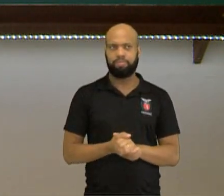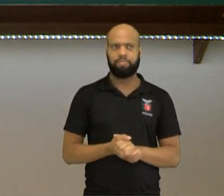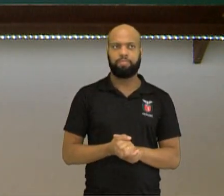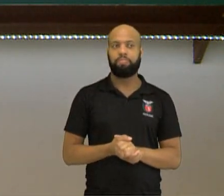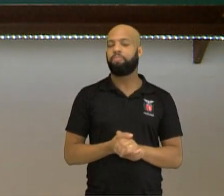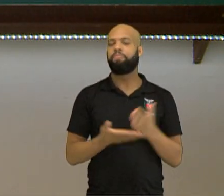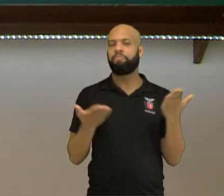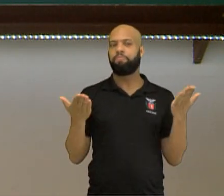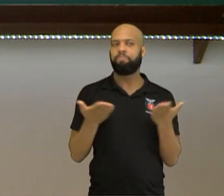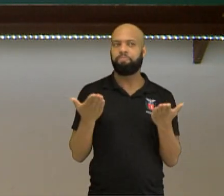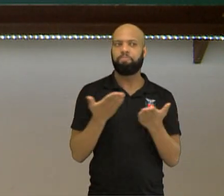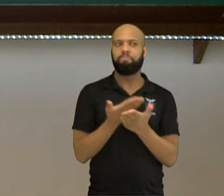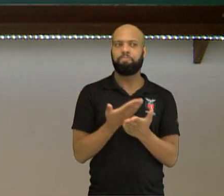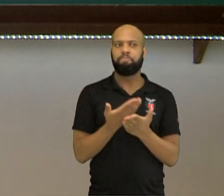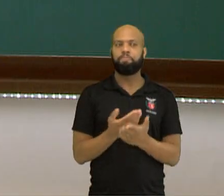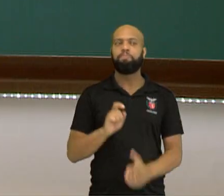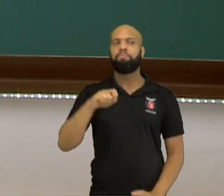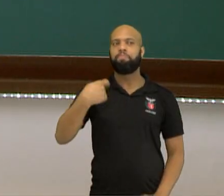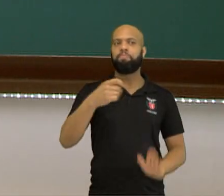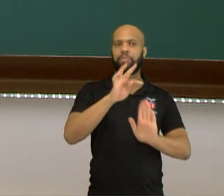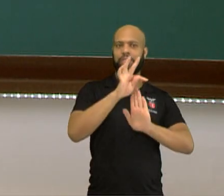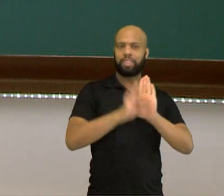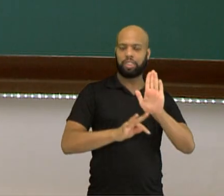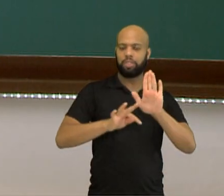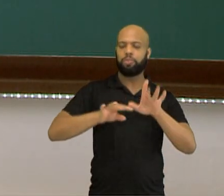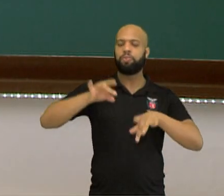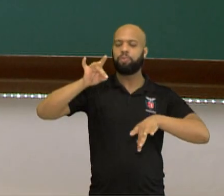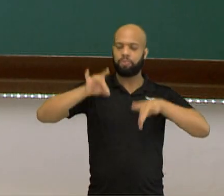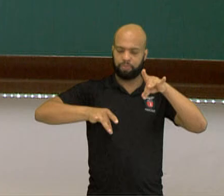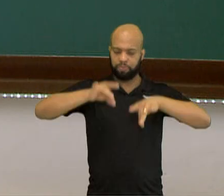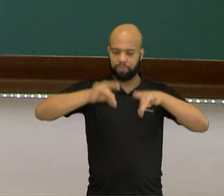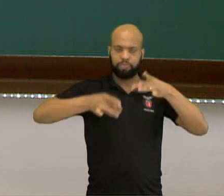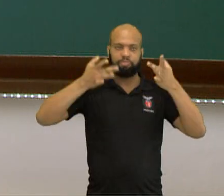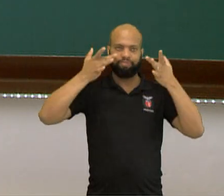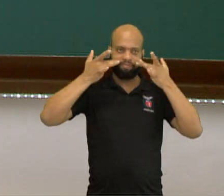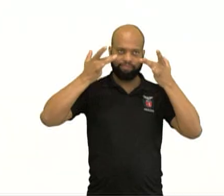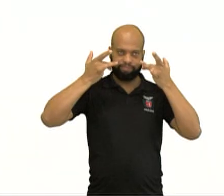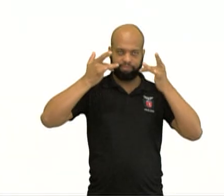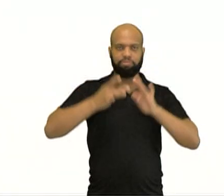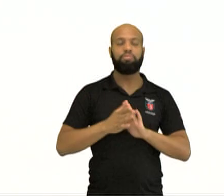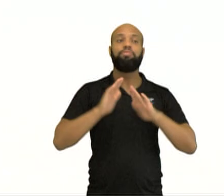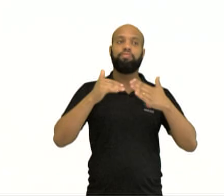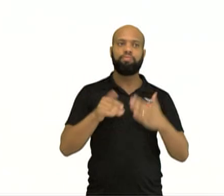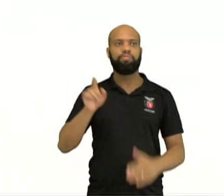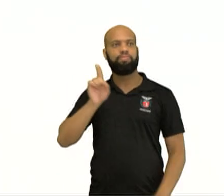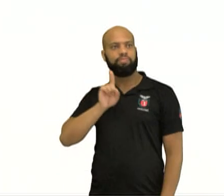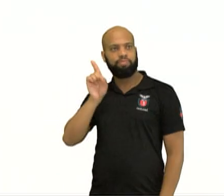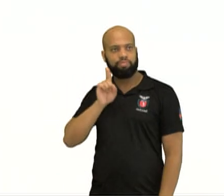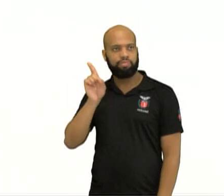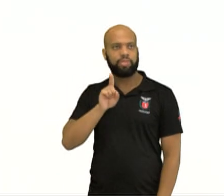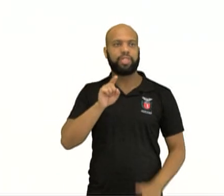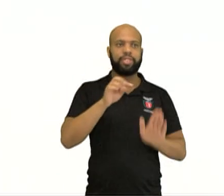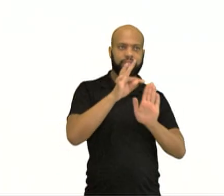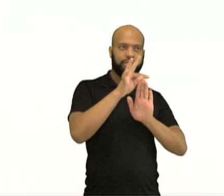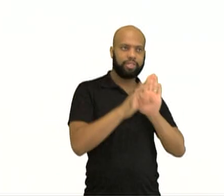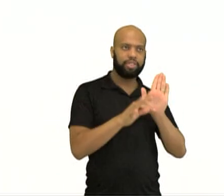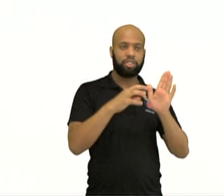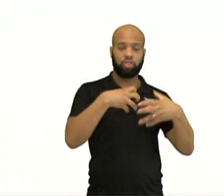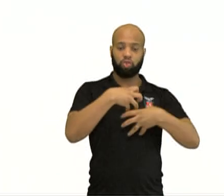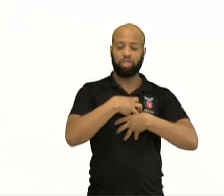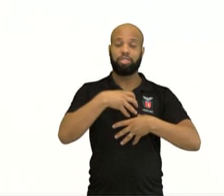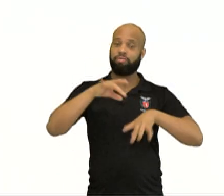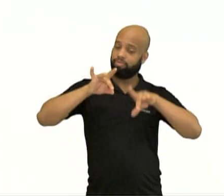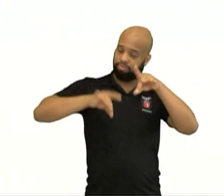Então, vamos falar sobre o texto dramático. O texto dramático é um texto